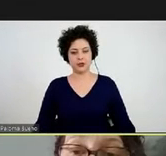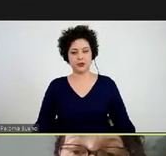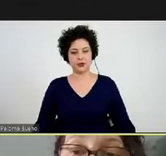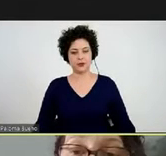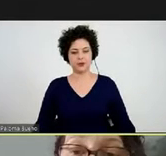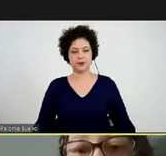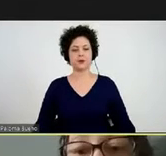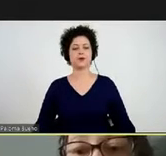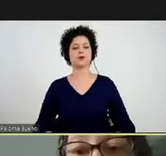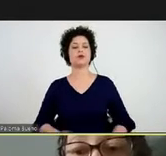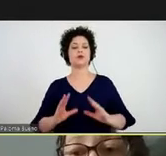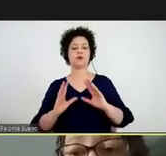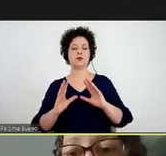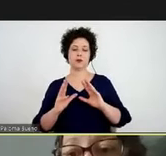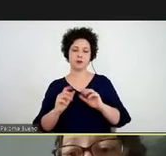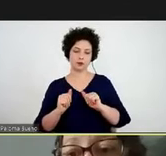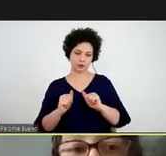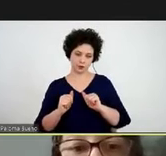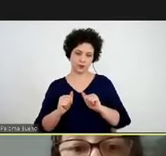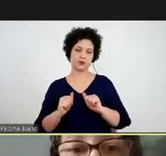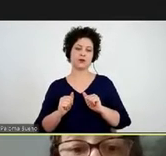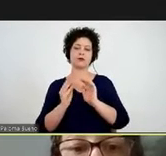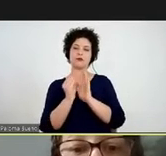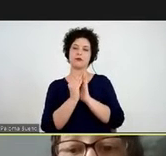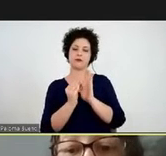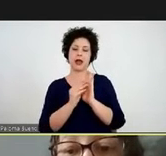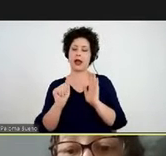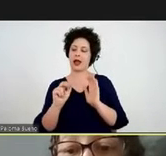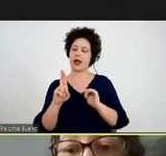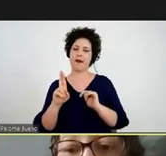Portanto, a inscrição verbo visual, ar,